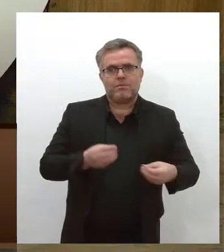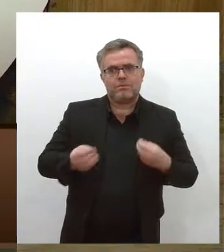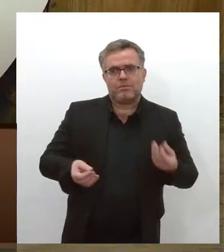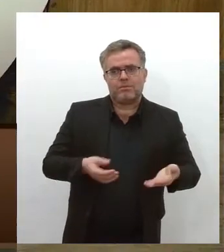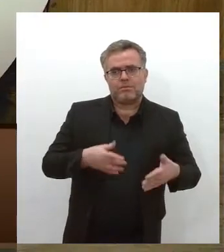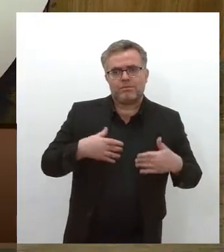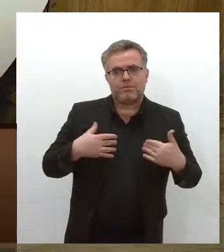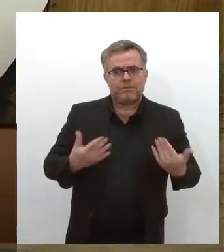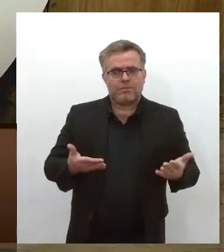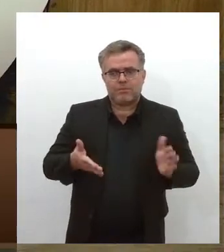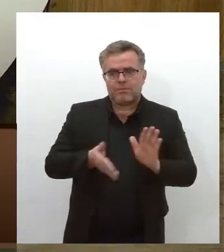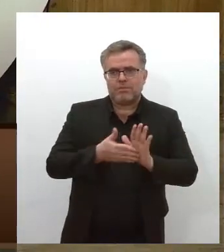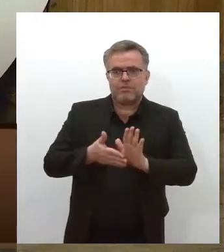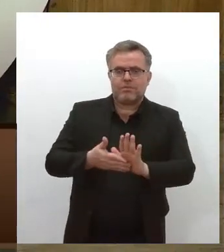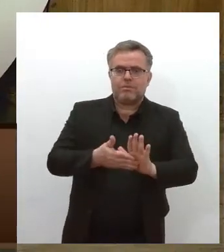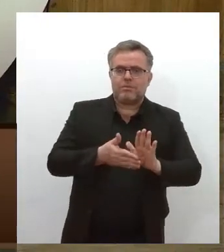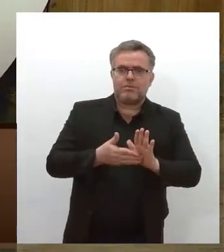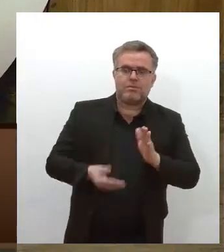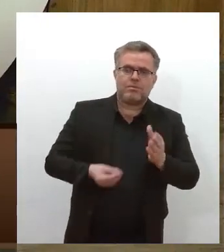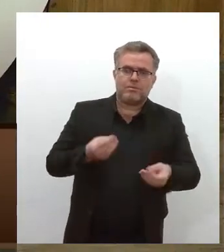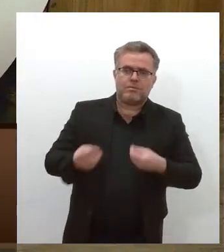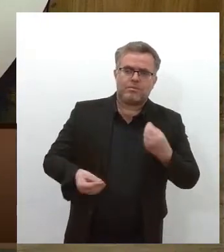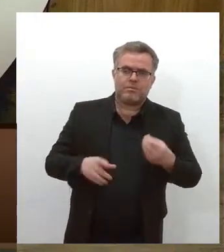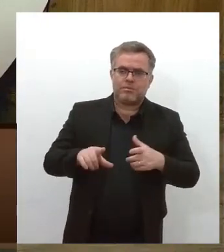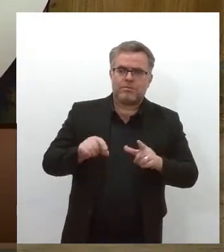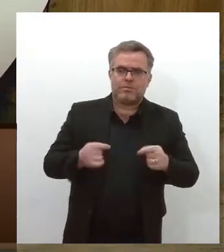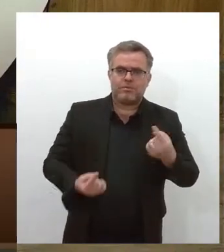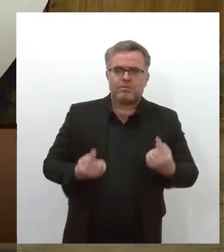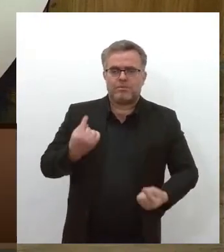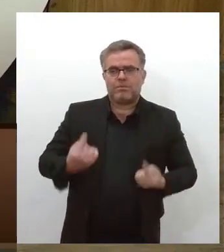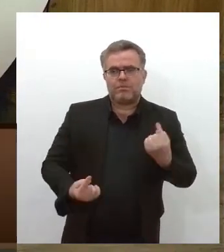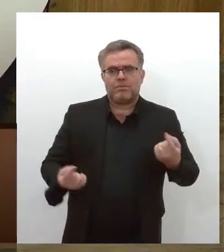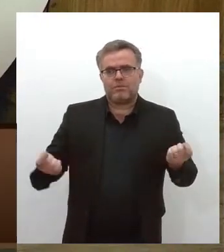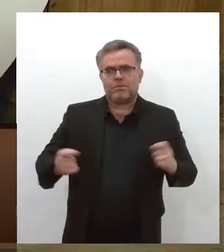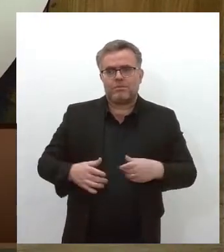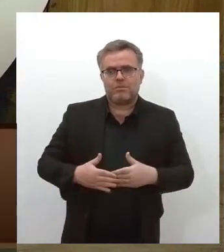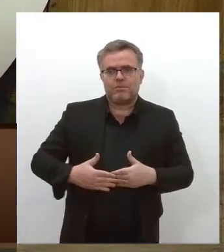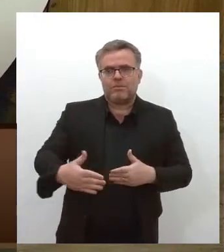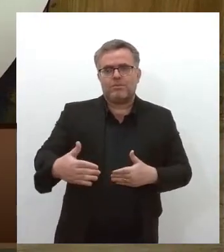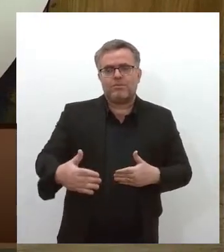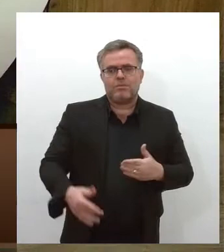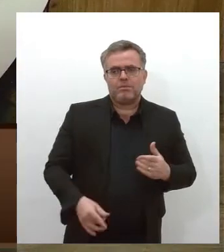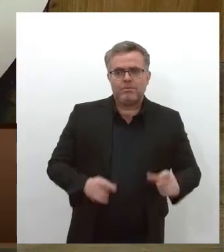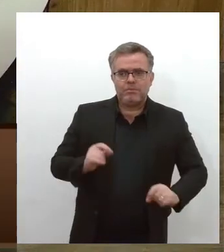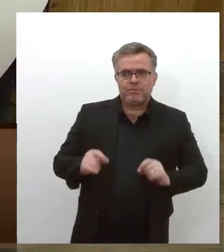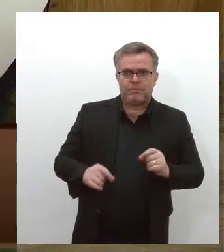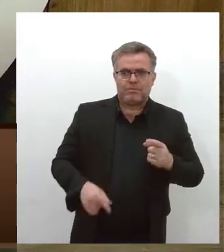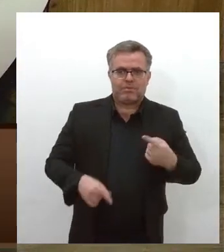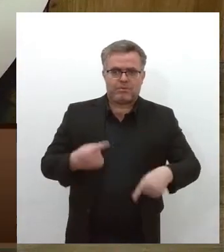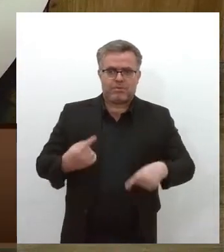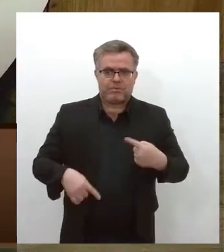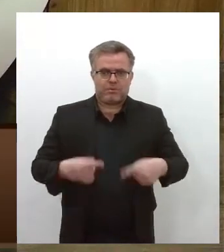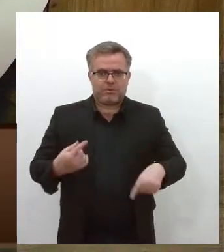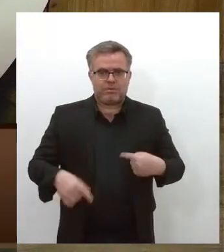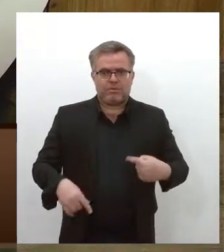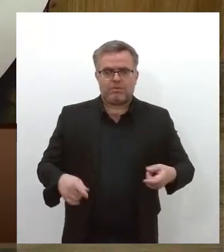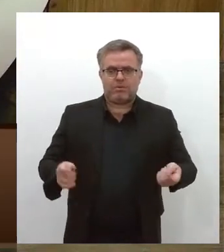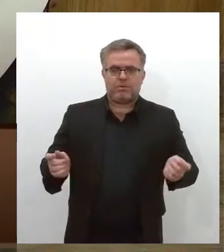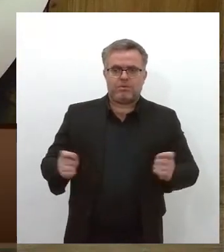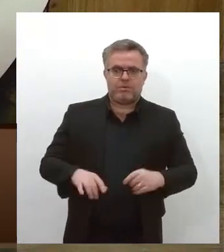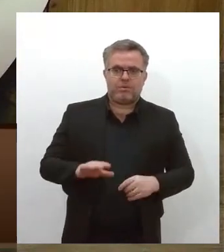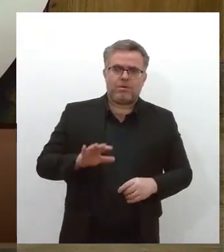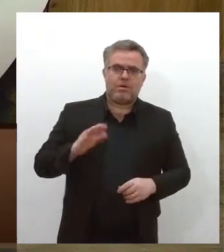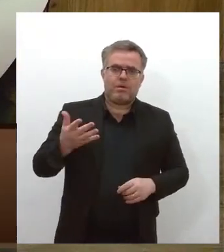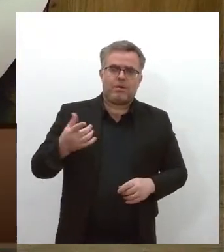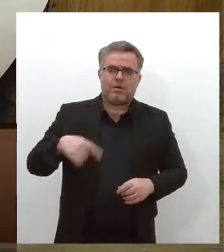né, e escolher os seus candidatos a partir dali. O senhor acredita que debates podem fazer com que o eleitor,